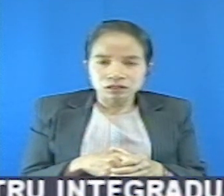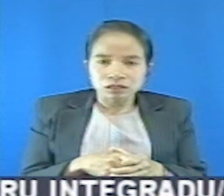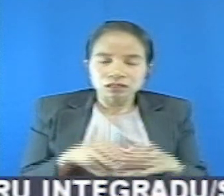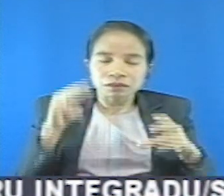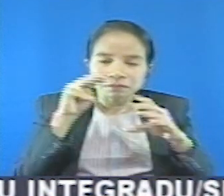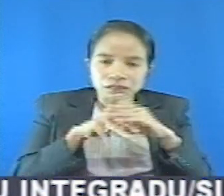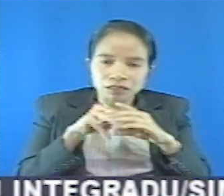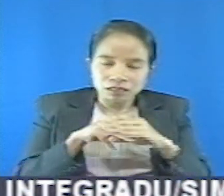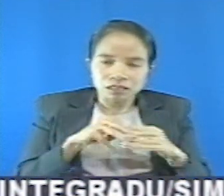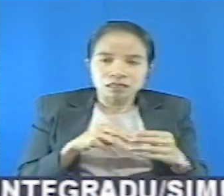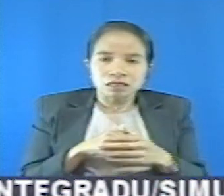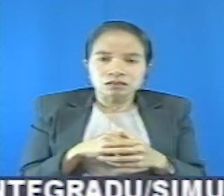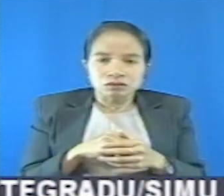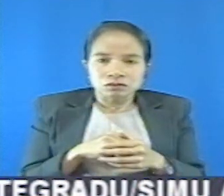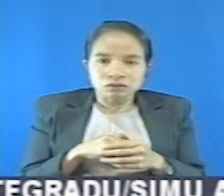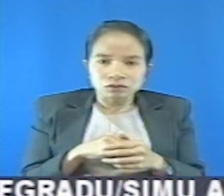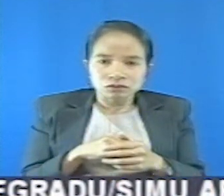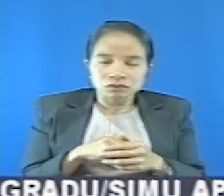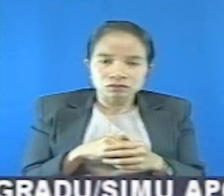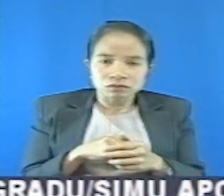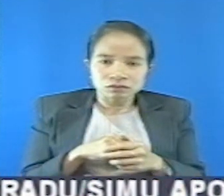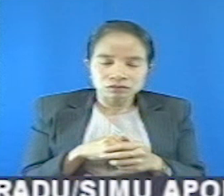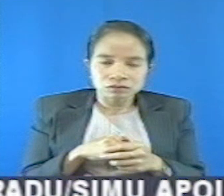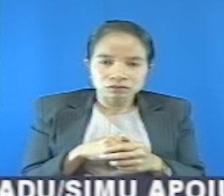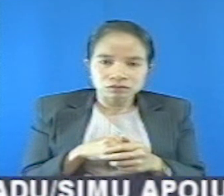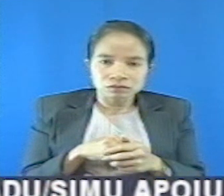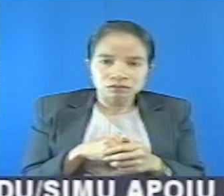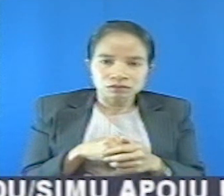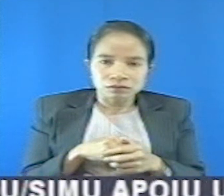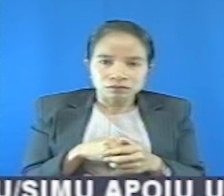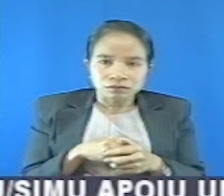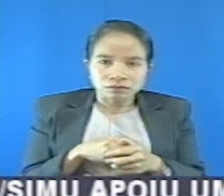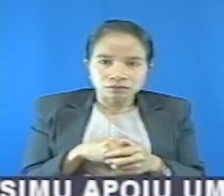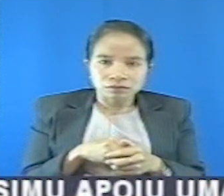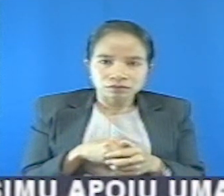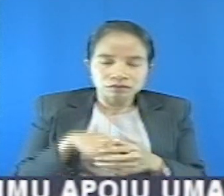acontece, entre mercado lara, no nemos decir de craig, mercado craig, e